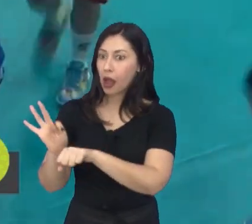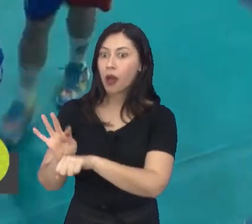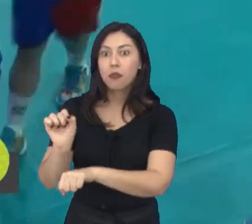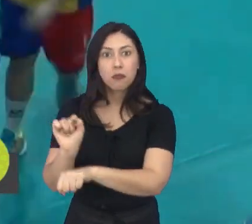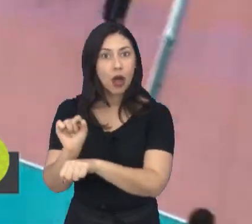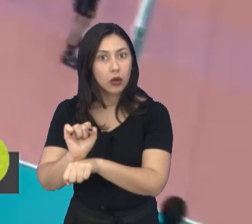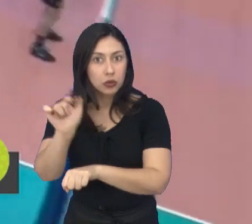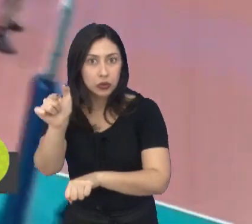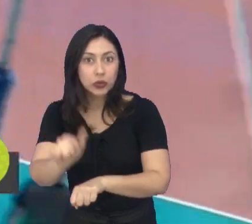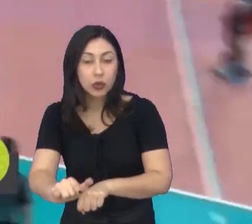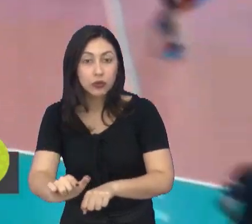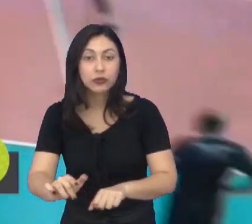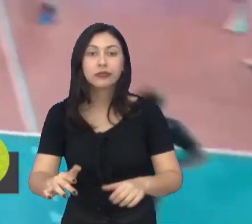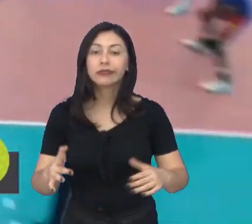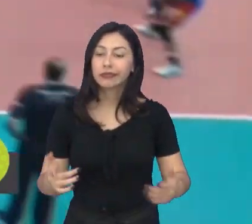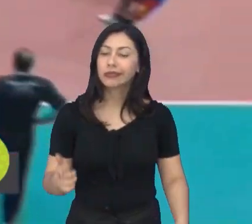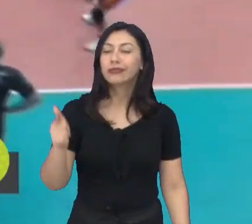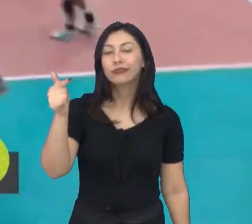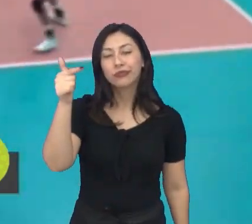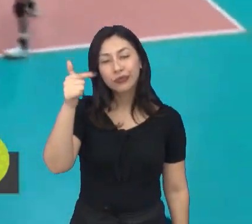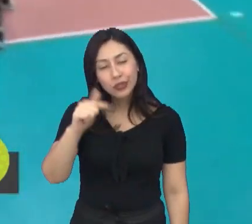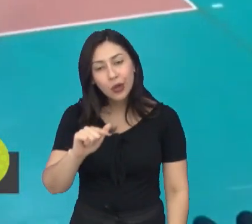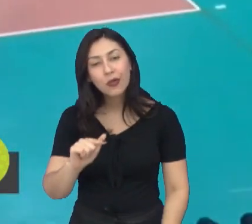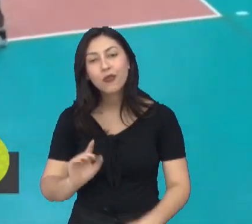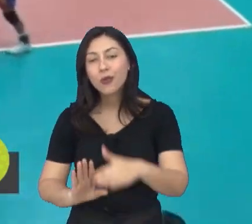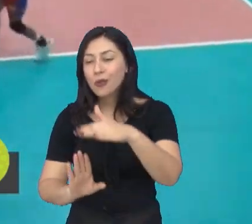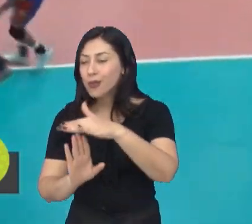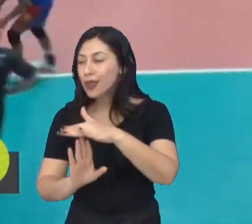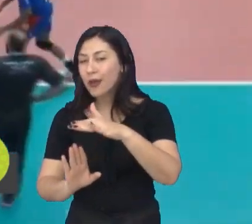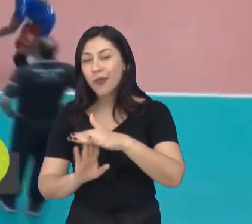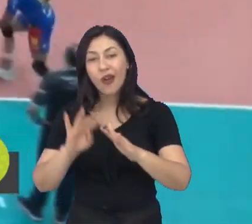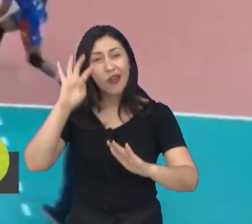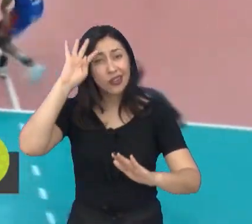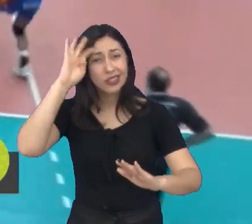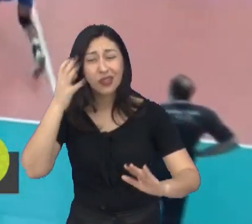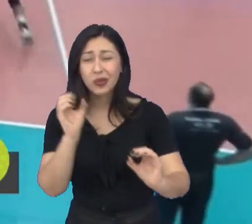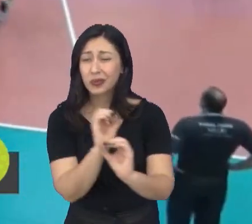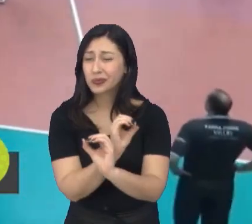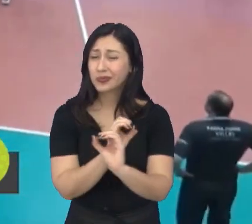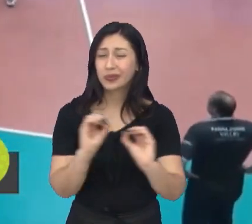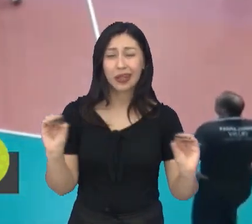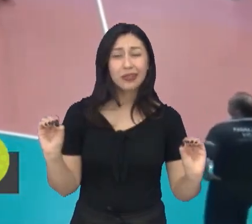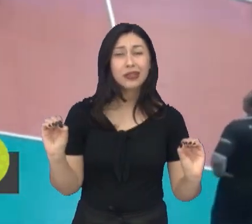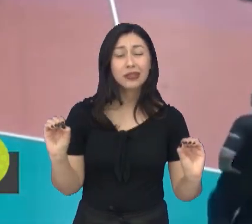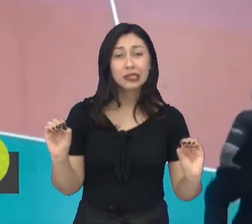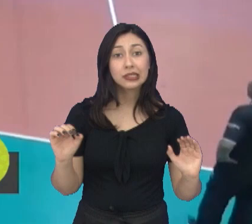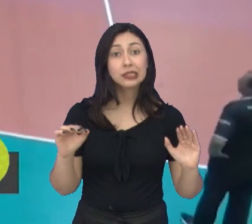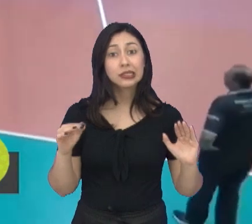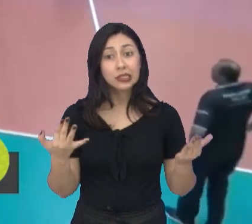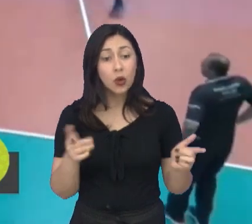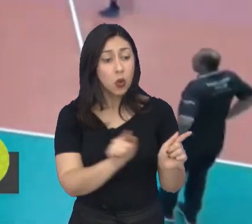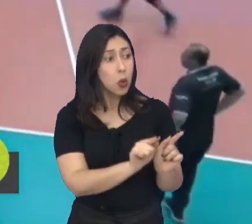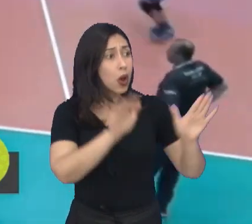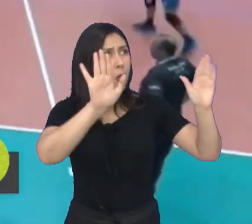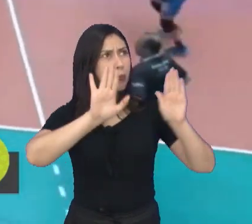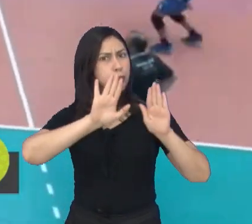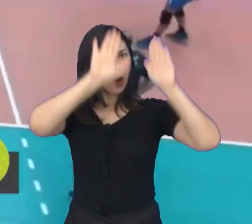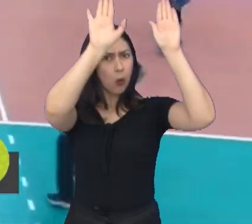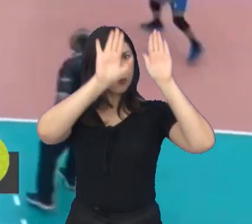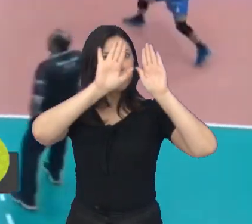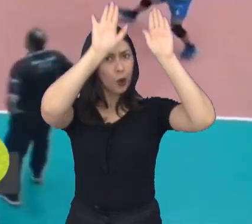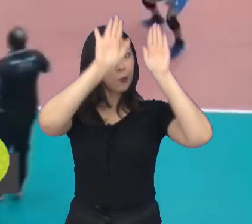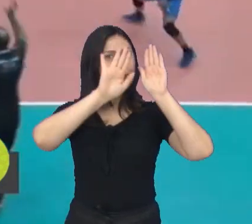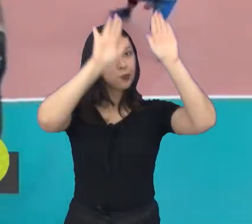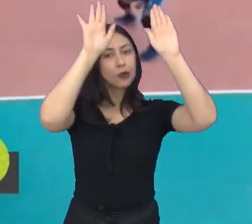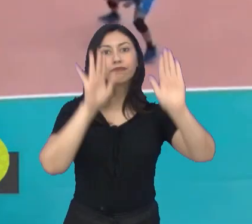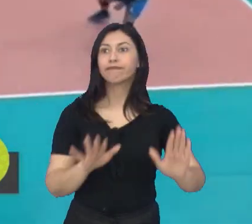uma vez. E de novo o tempo técnico não surtiu efeito para o São José. Já o bloqueio do Guarulhos abafou o